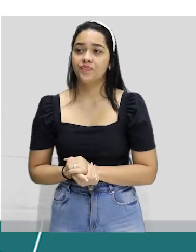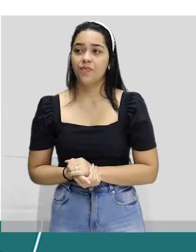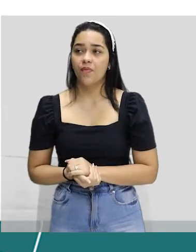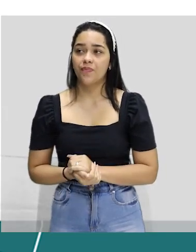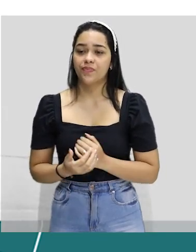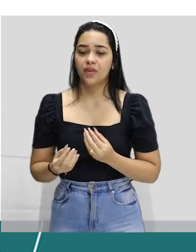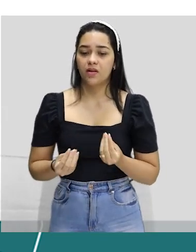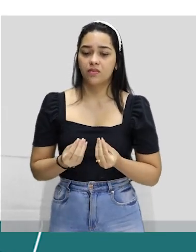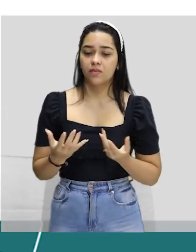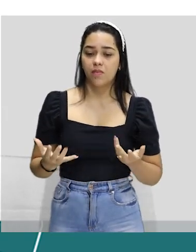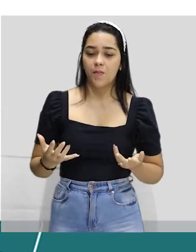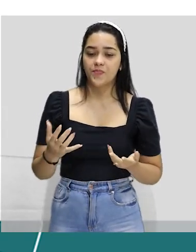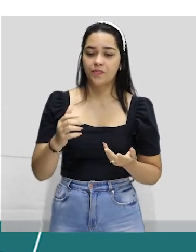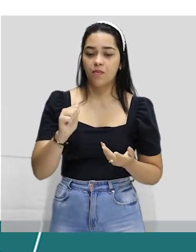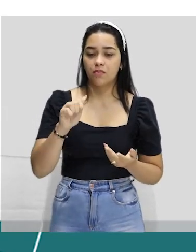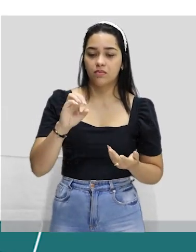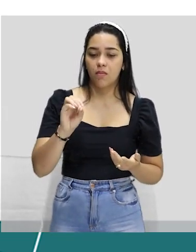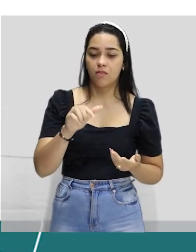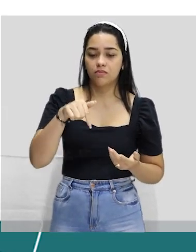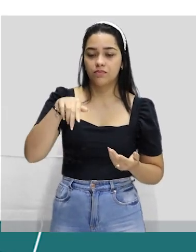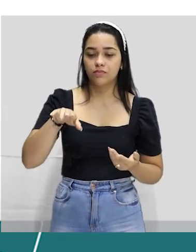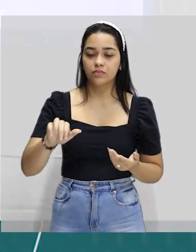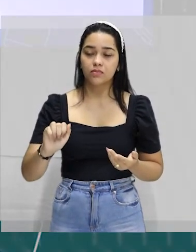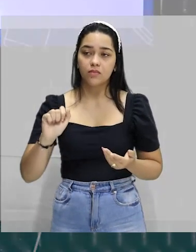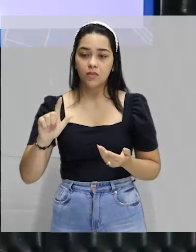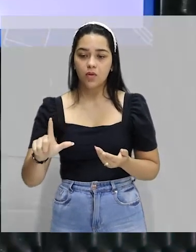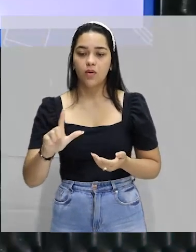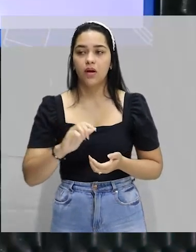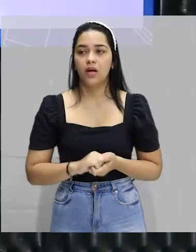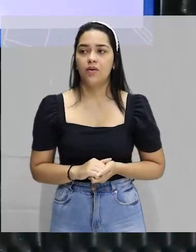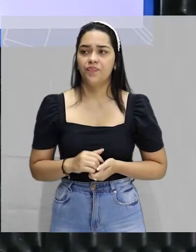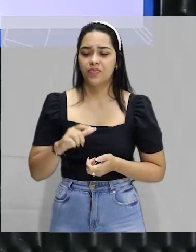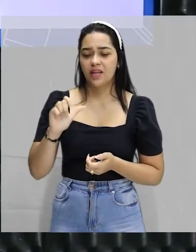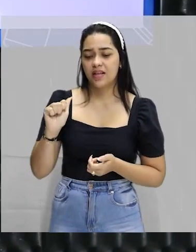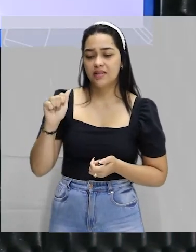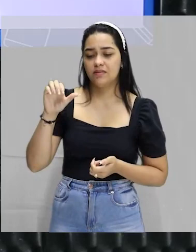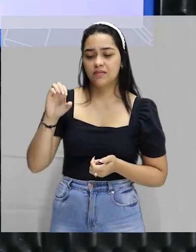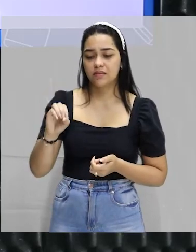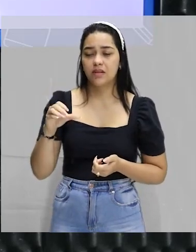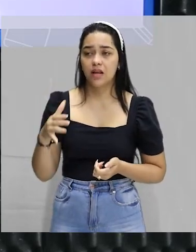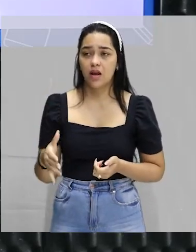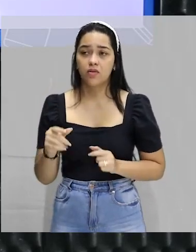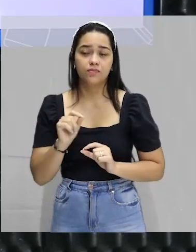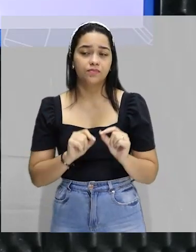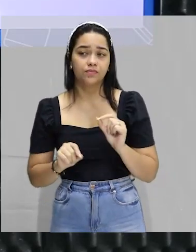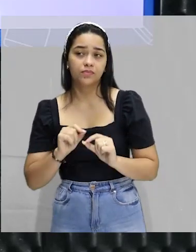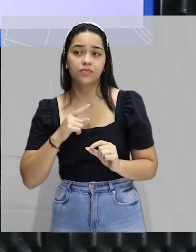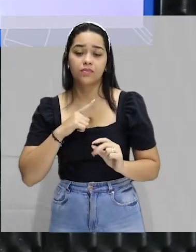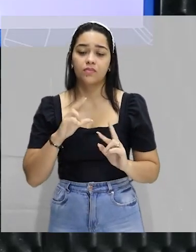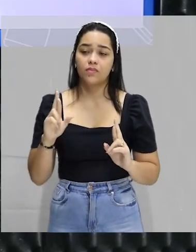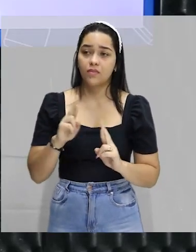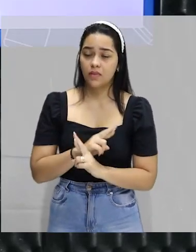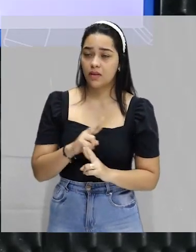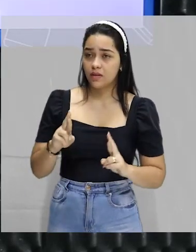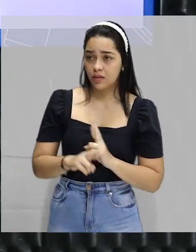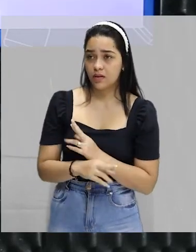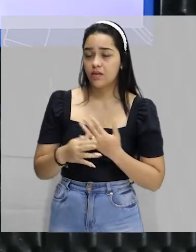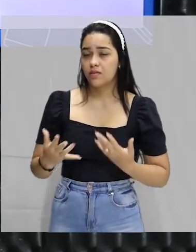mundo, é tipo assim, o mundo ao qual esse ao aí faz uma